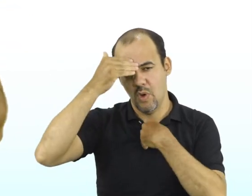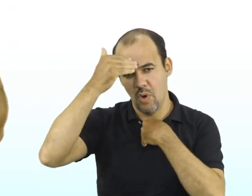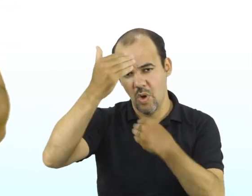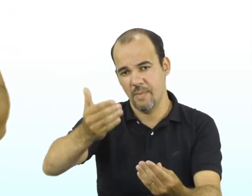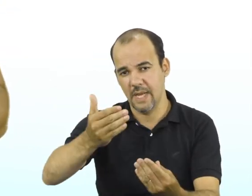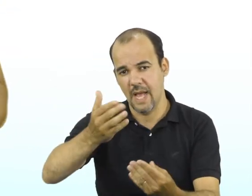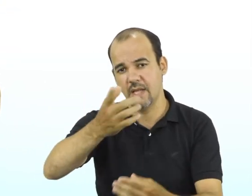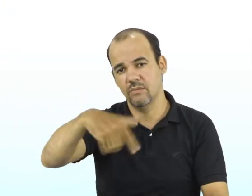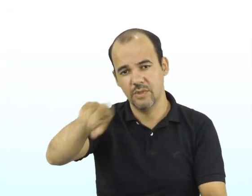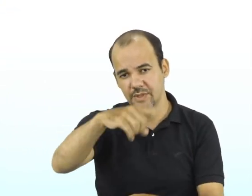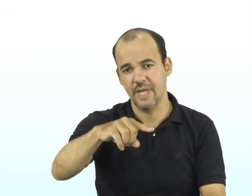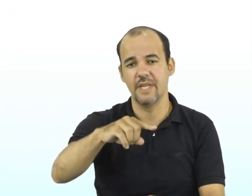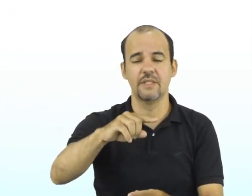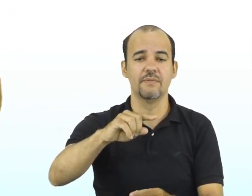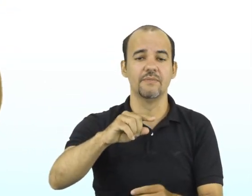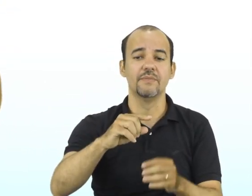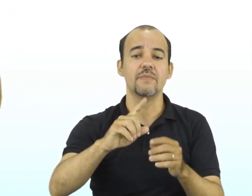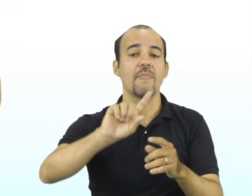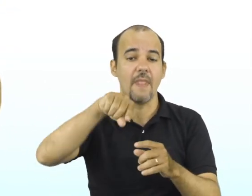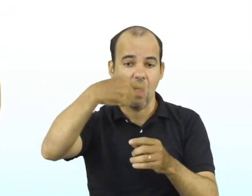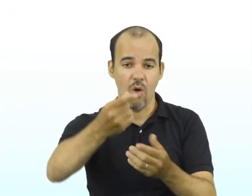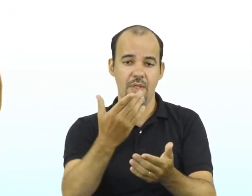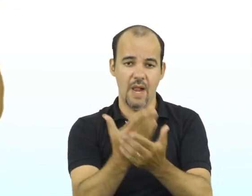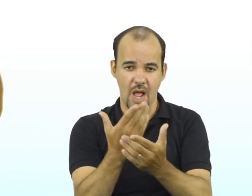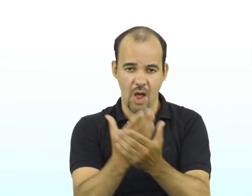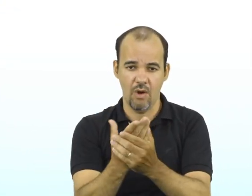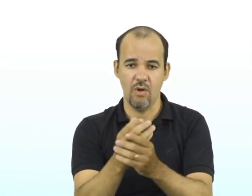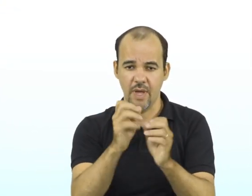muitíssimo obrigado e já pula para a próxima